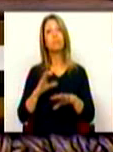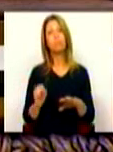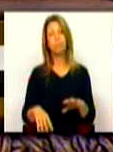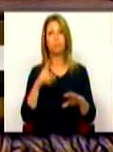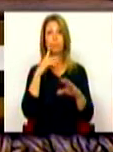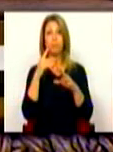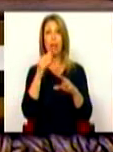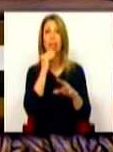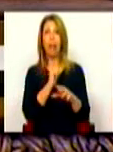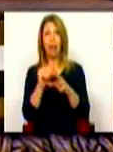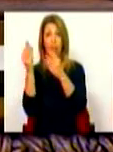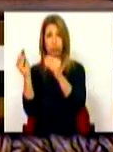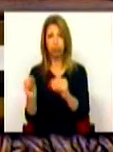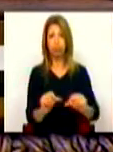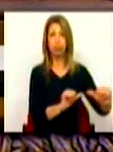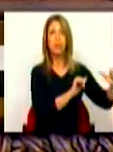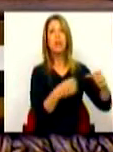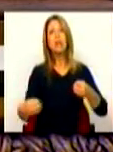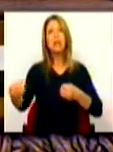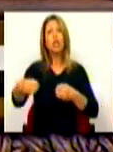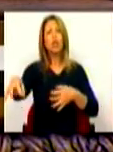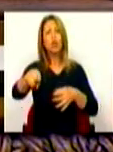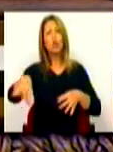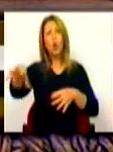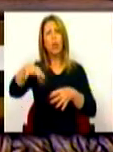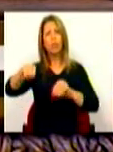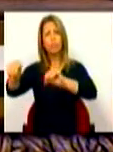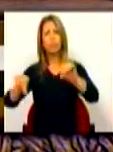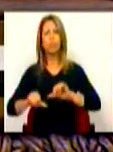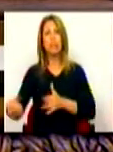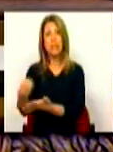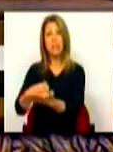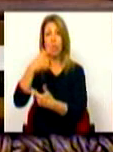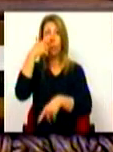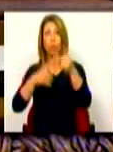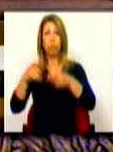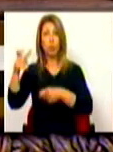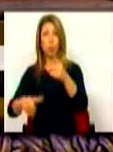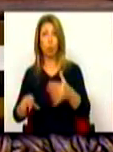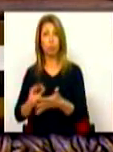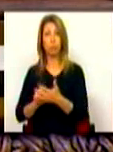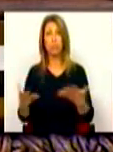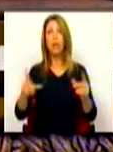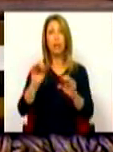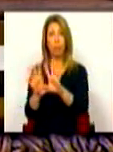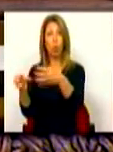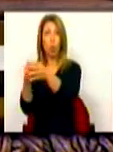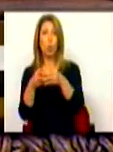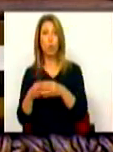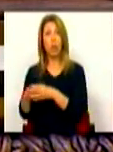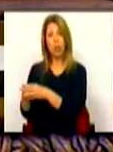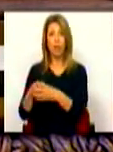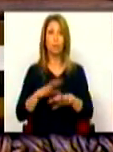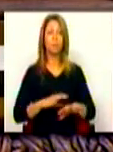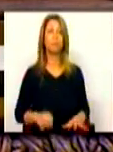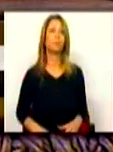erosão, desertificação dos territórios e do seu empobrecimento e, sobretudo, das suas comunidades.